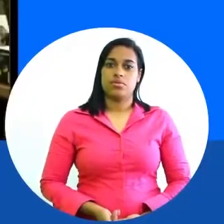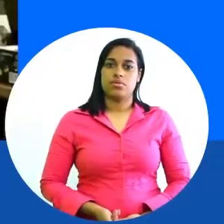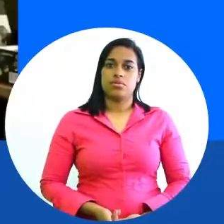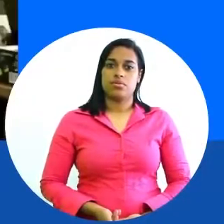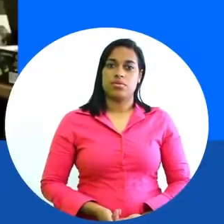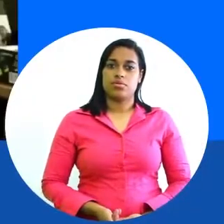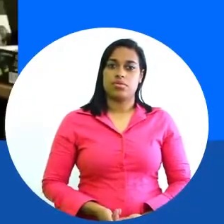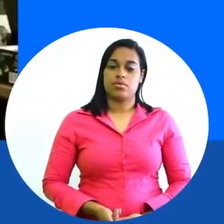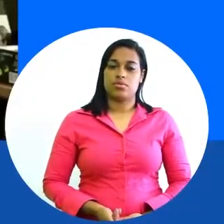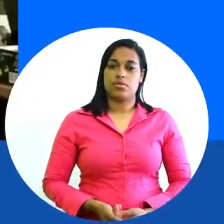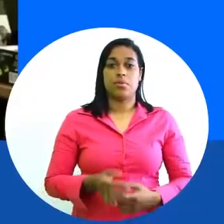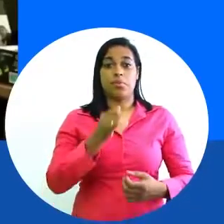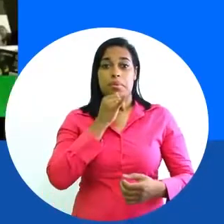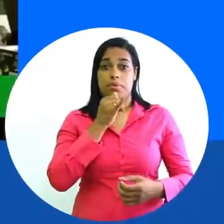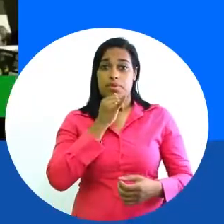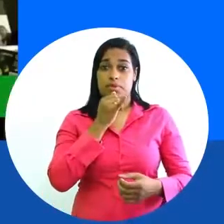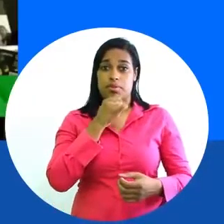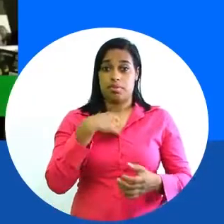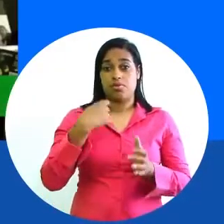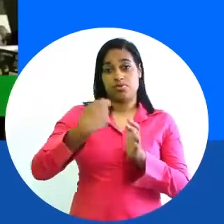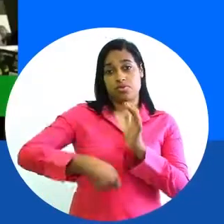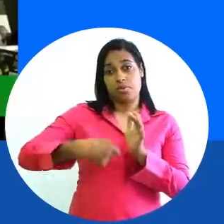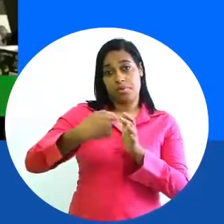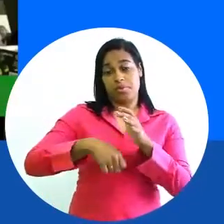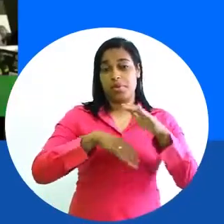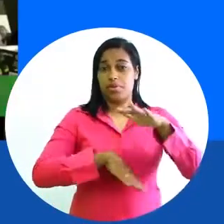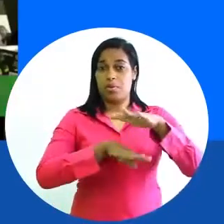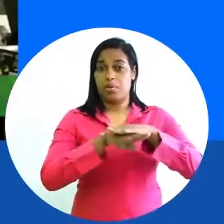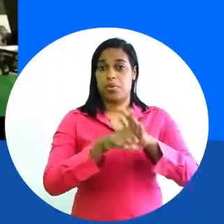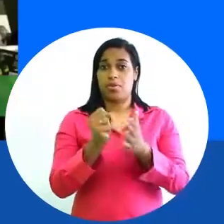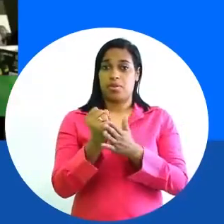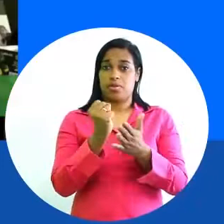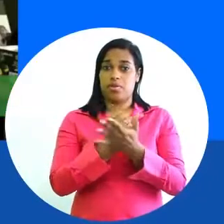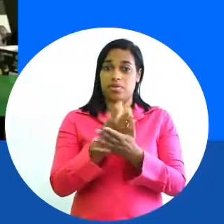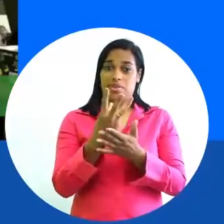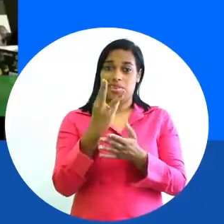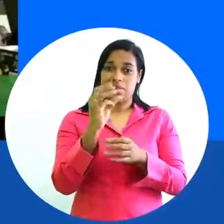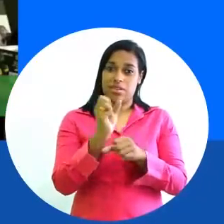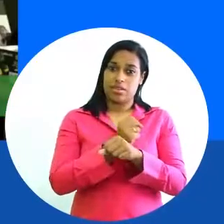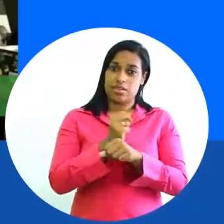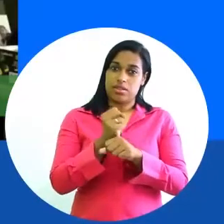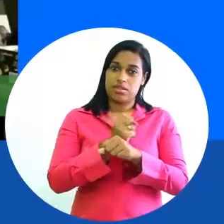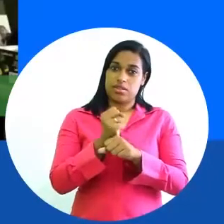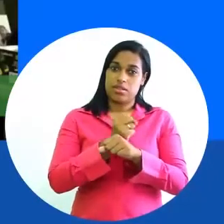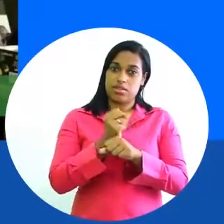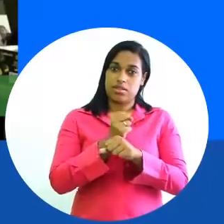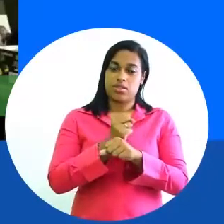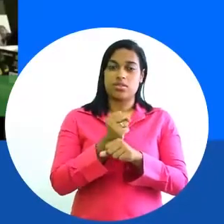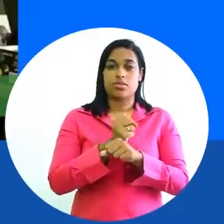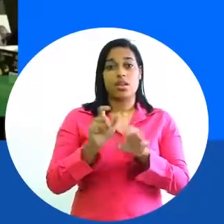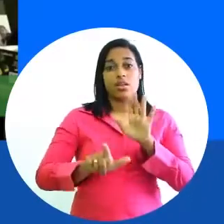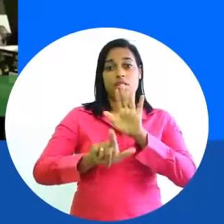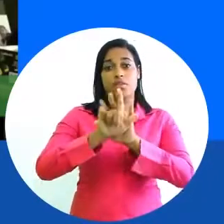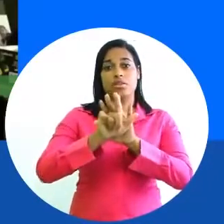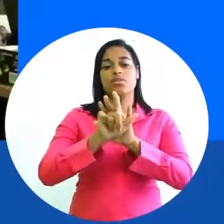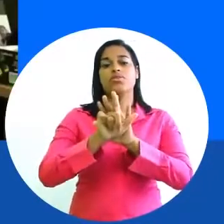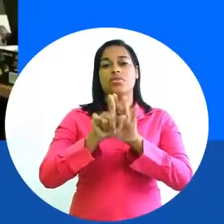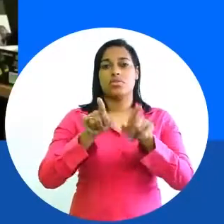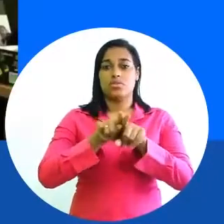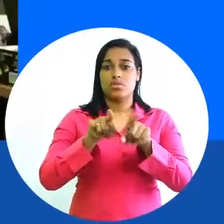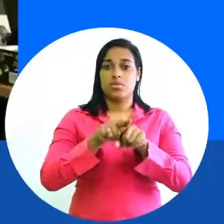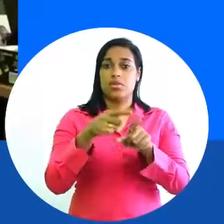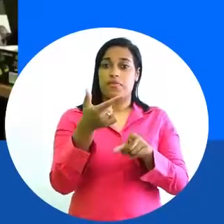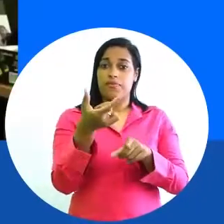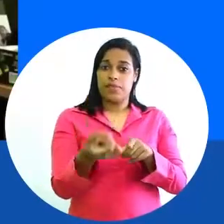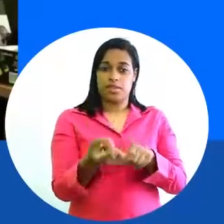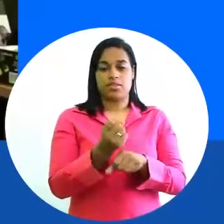No fundo de garantia, por exemplo, eu sou obrigado a guardar documentos por 30 anos. Na legislação previdenciária, 20